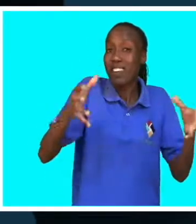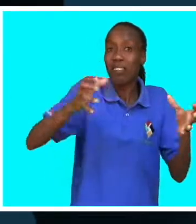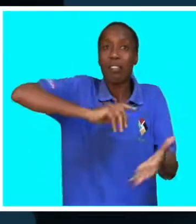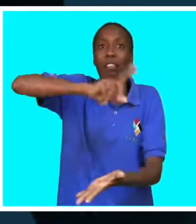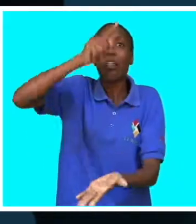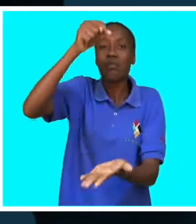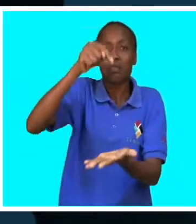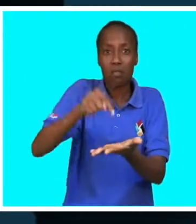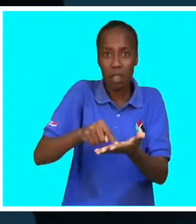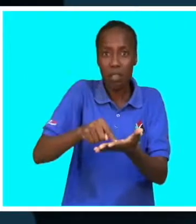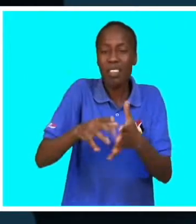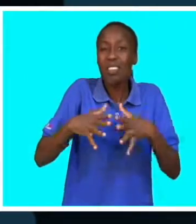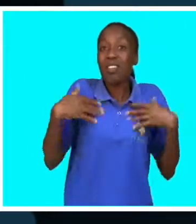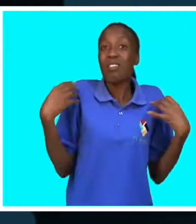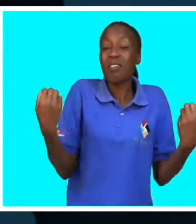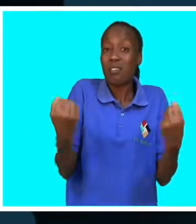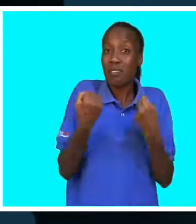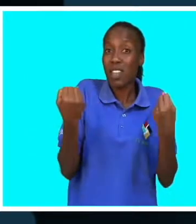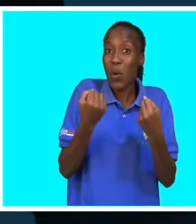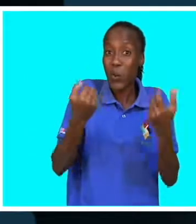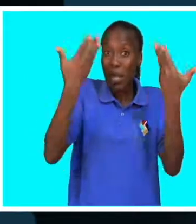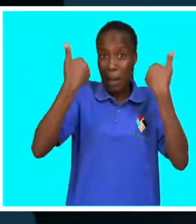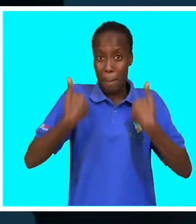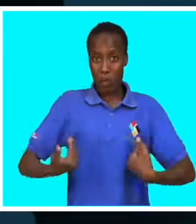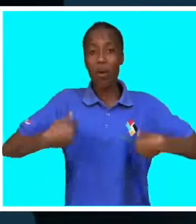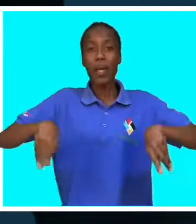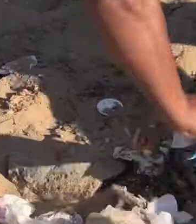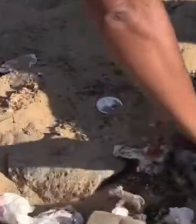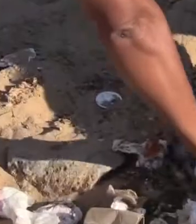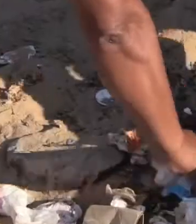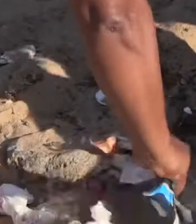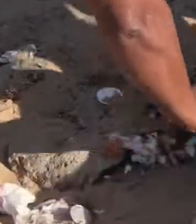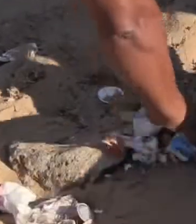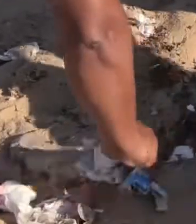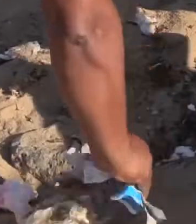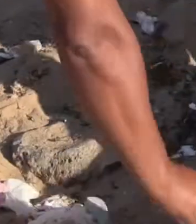cidades. e para a saúde humana e das demais espécies.